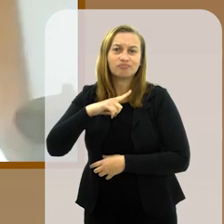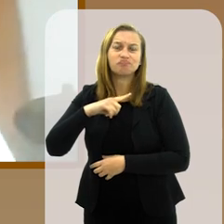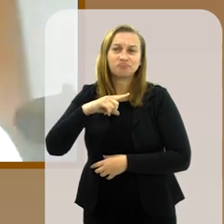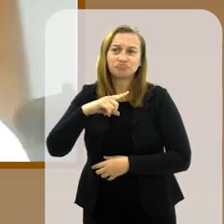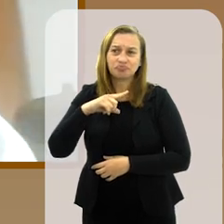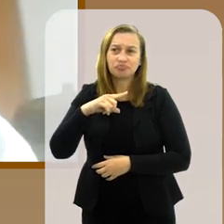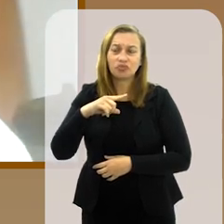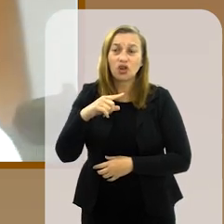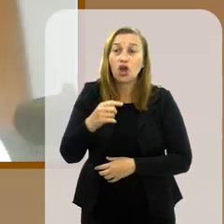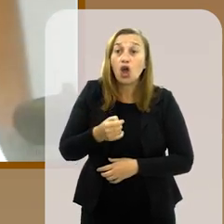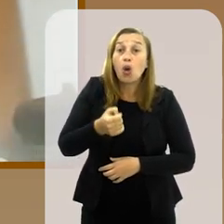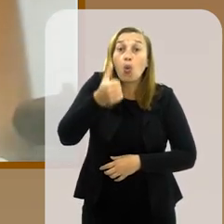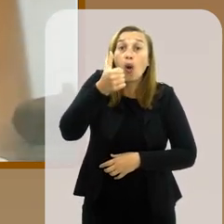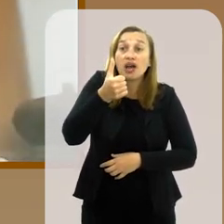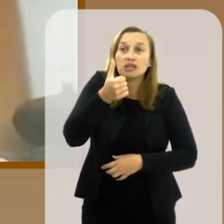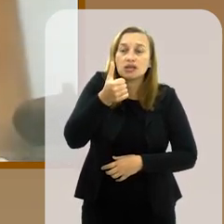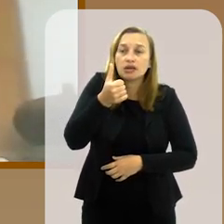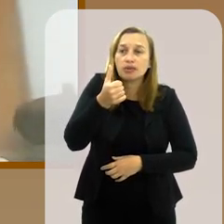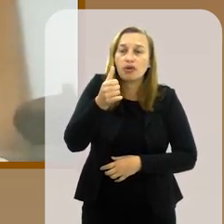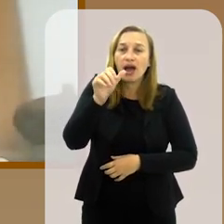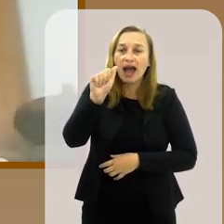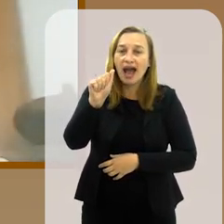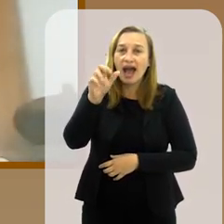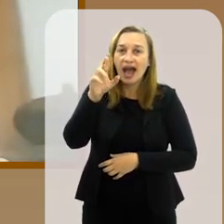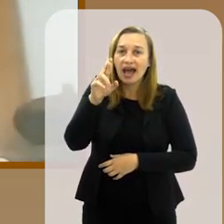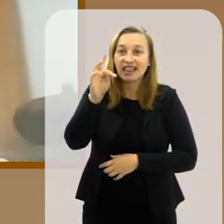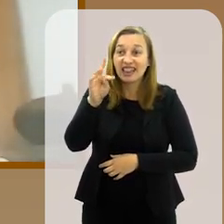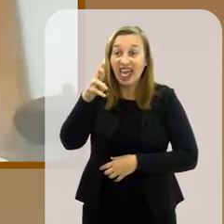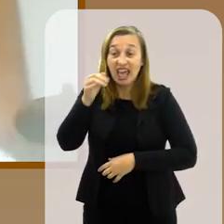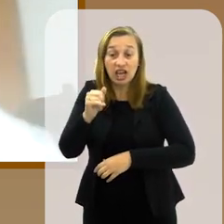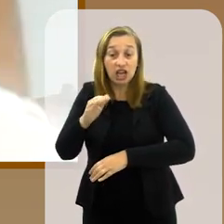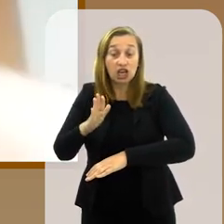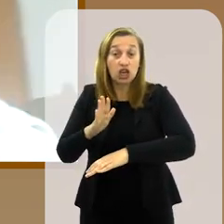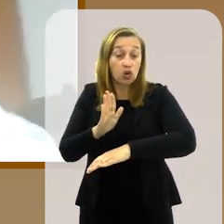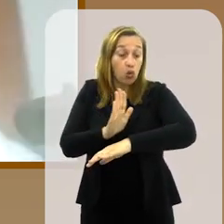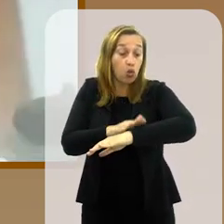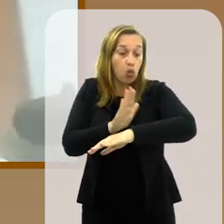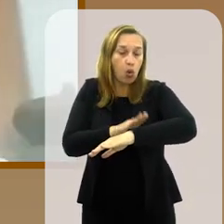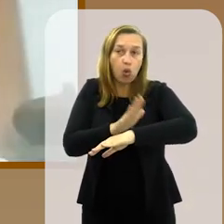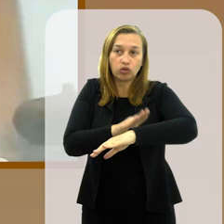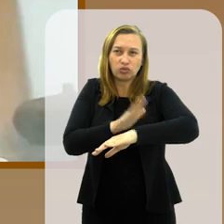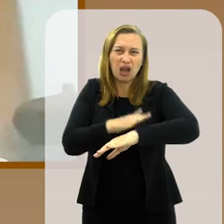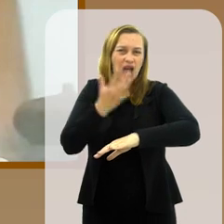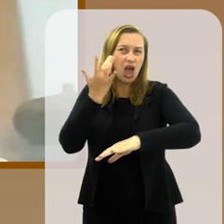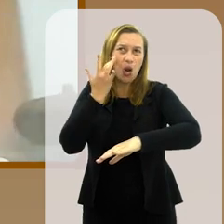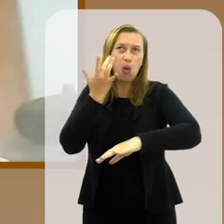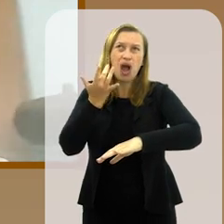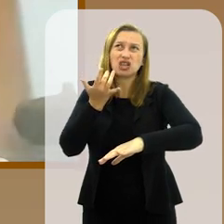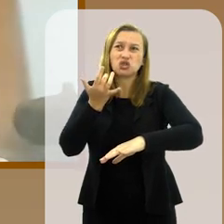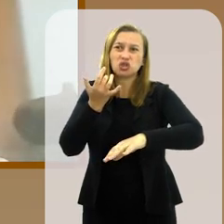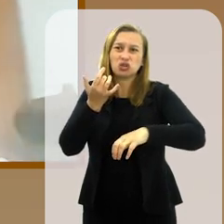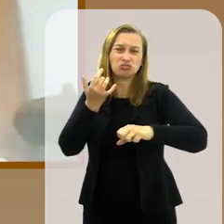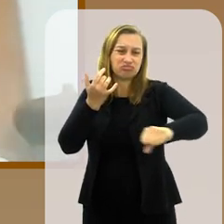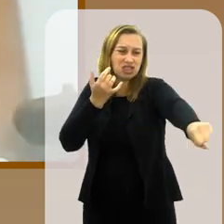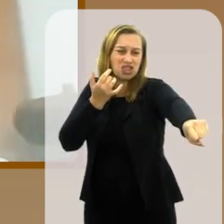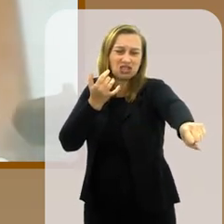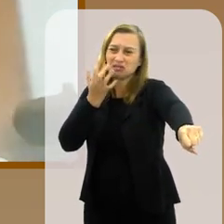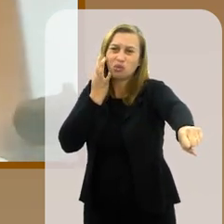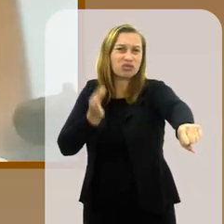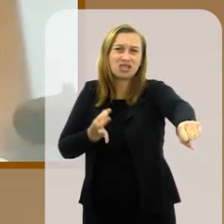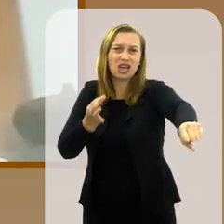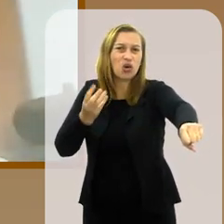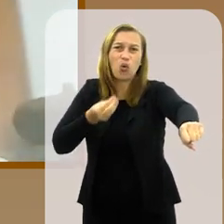profundo no braço, quase pegou a artéria. E o outro braço eu deixei, talvez estendido, eu não